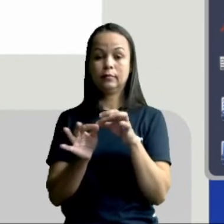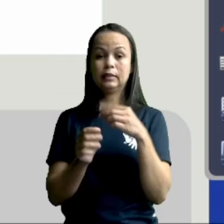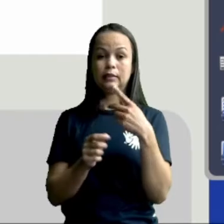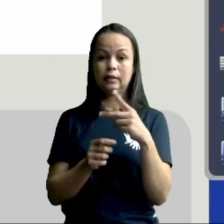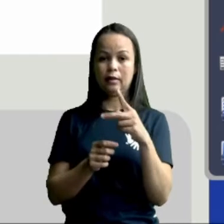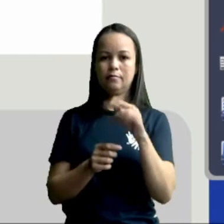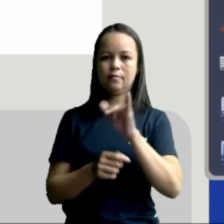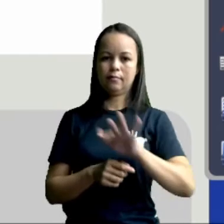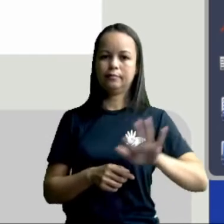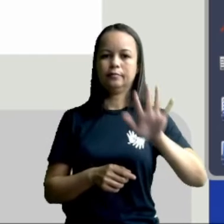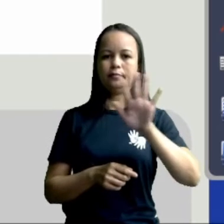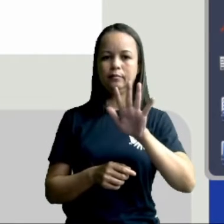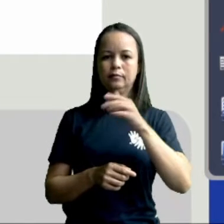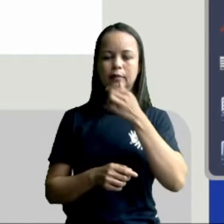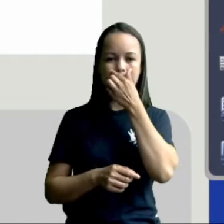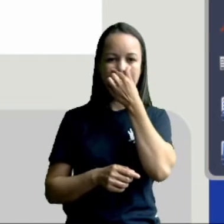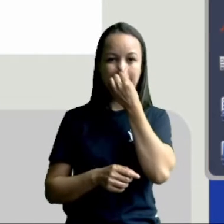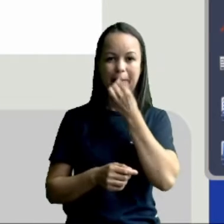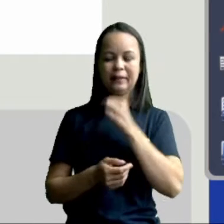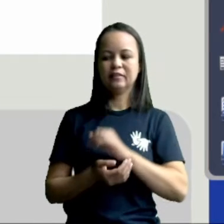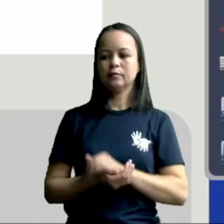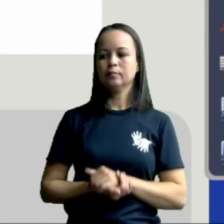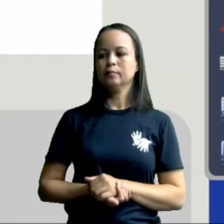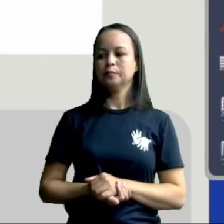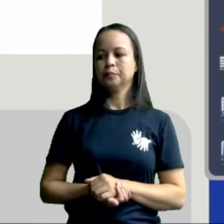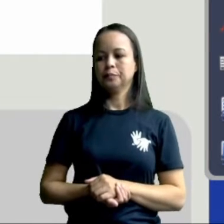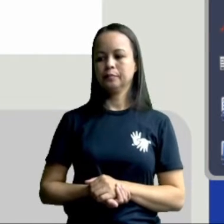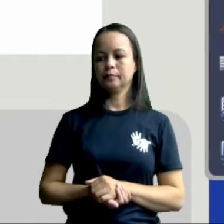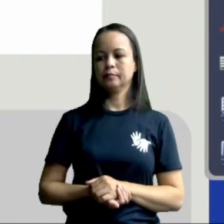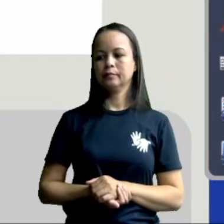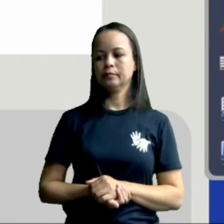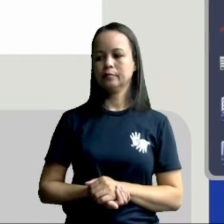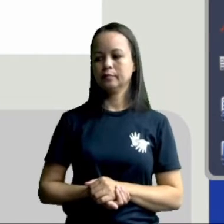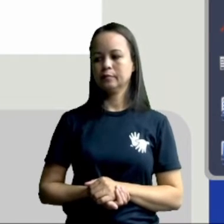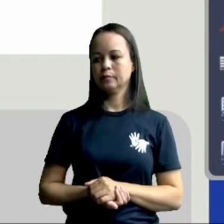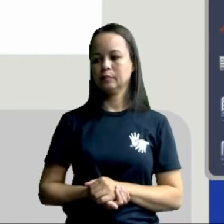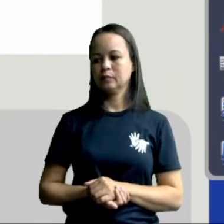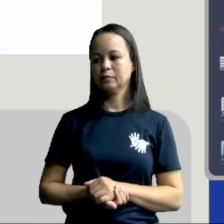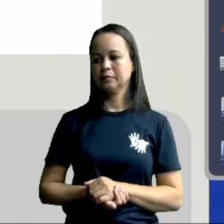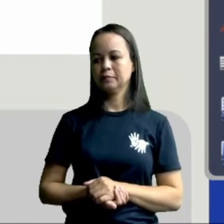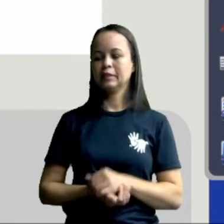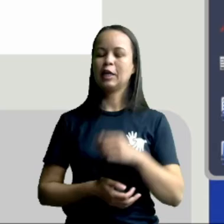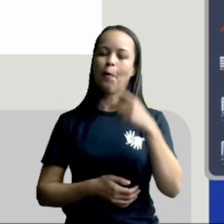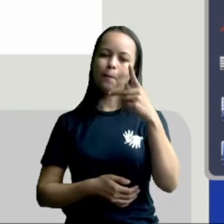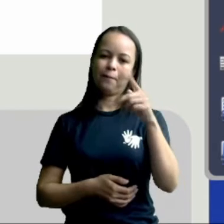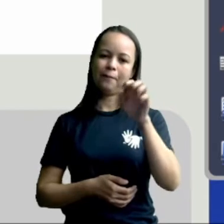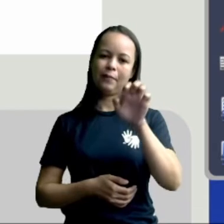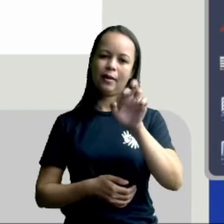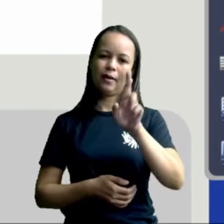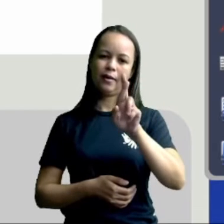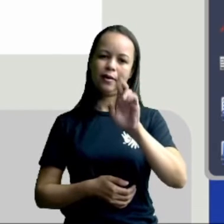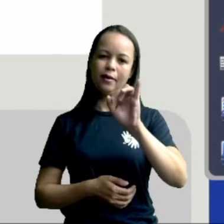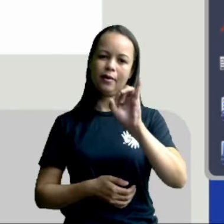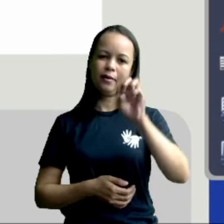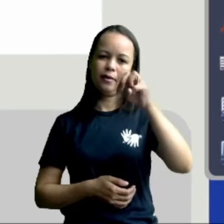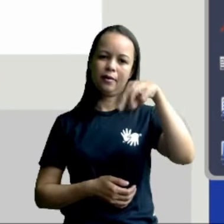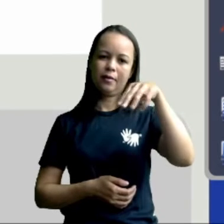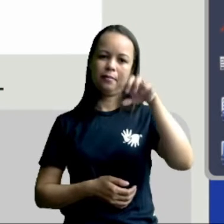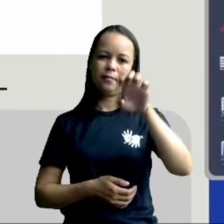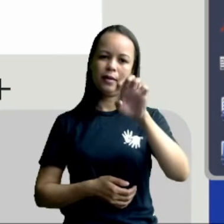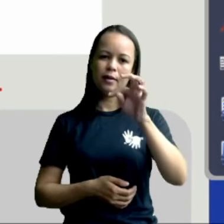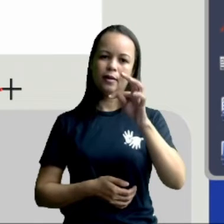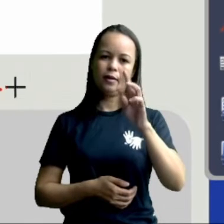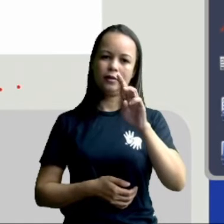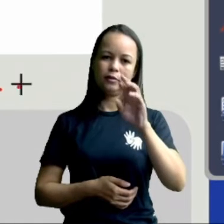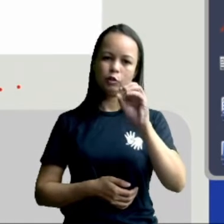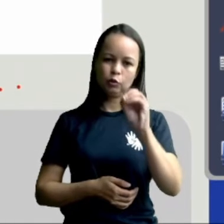daquela figura. Não vou continuar, escrever, que a letrinha não fica bonita, o número é melhor.